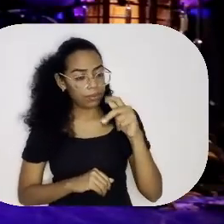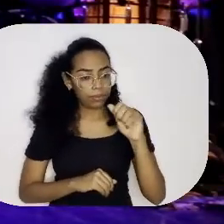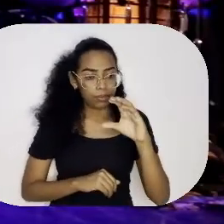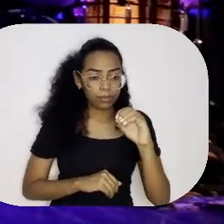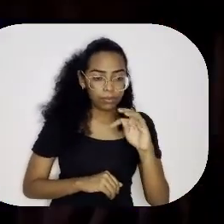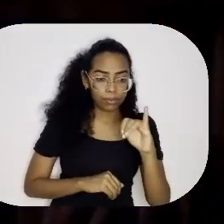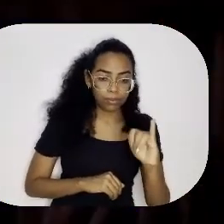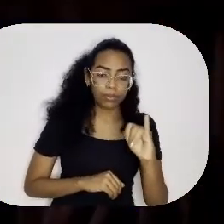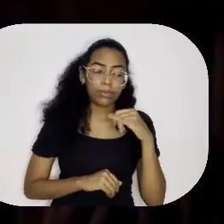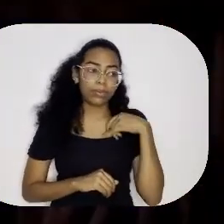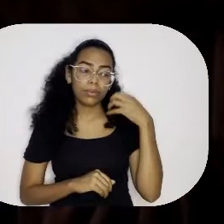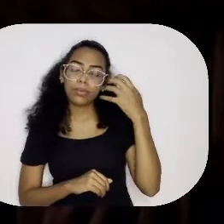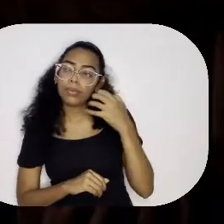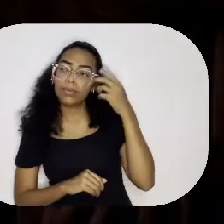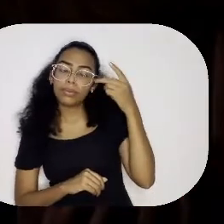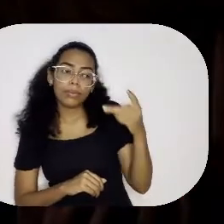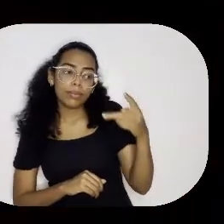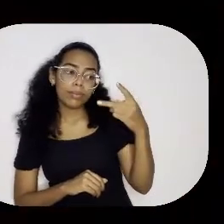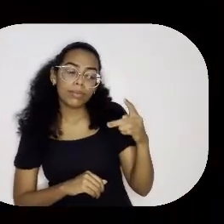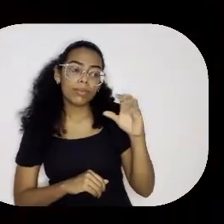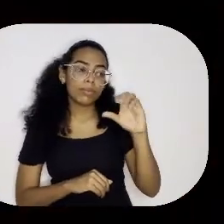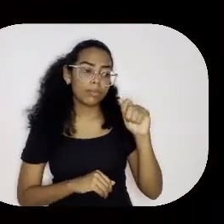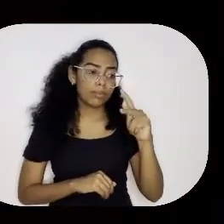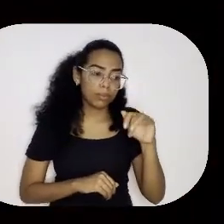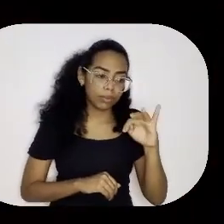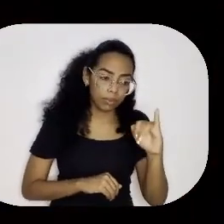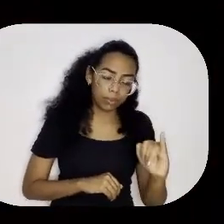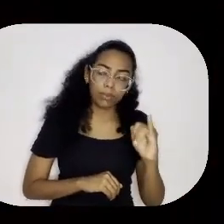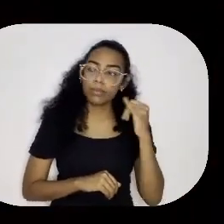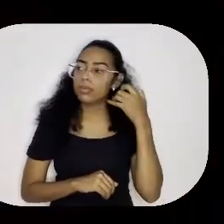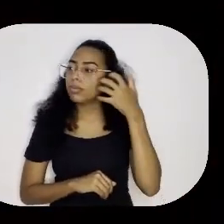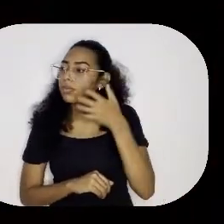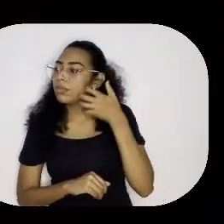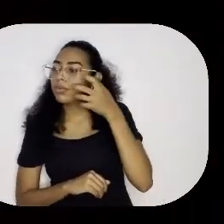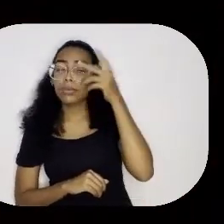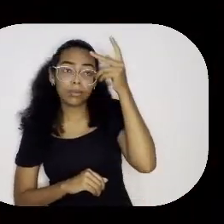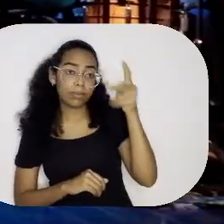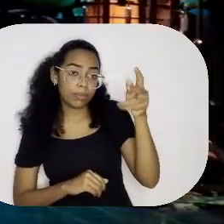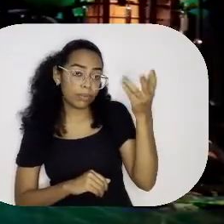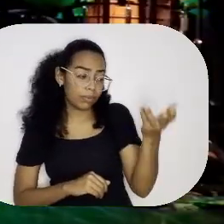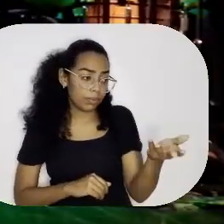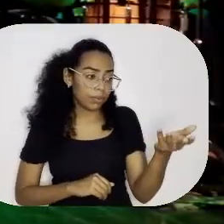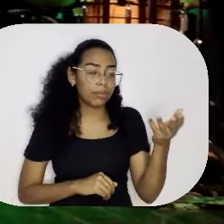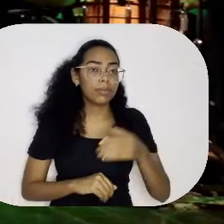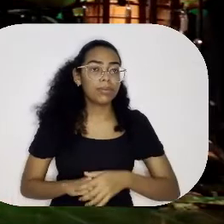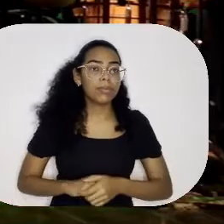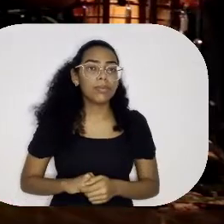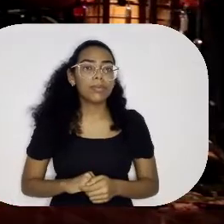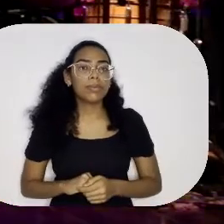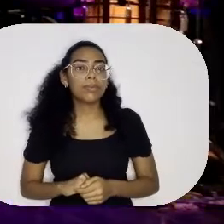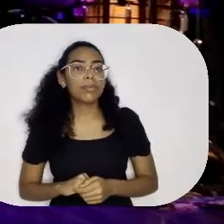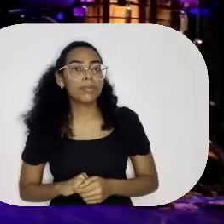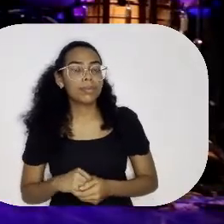Essa canção é pra ti, pacuti. Essa canção é pra ti, pacuti. Essa canção é